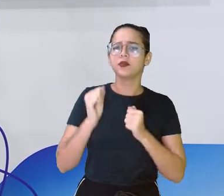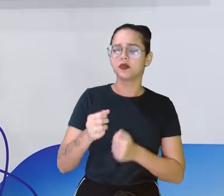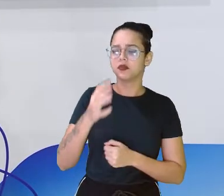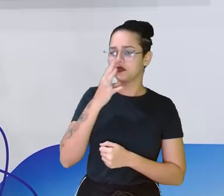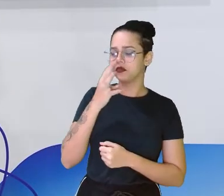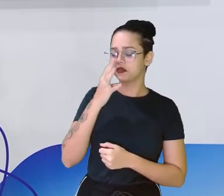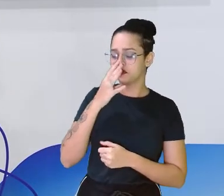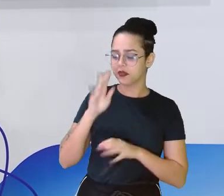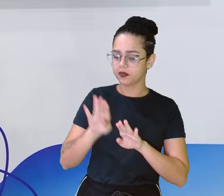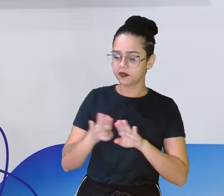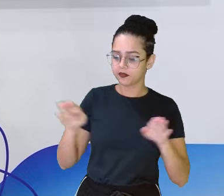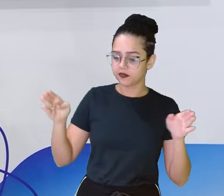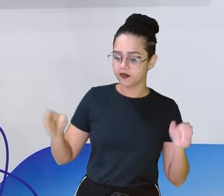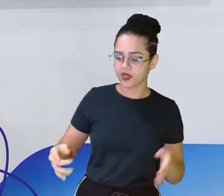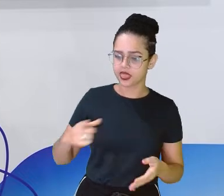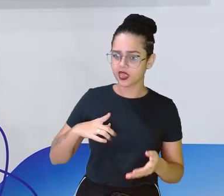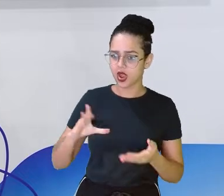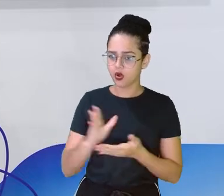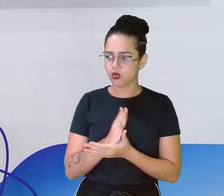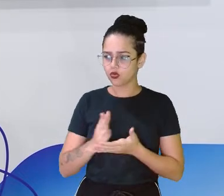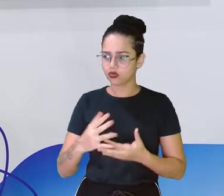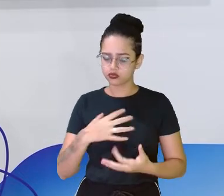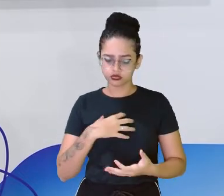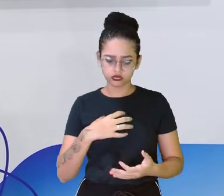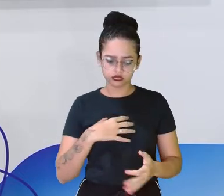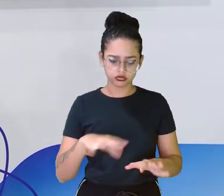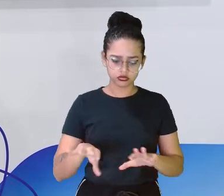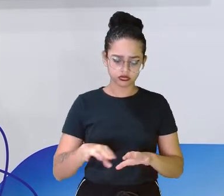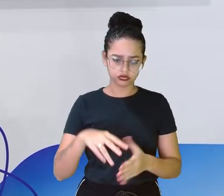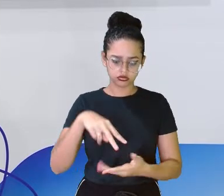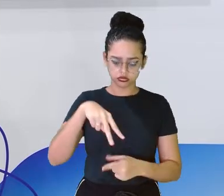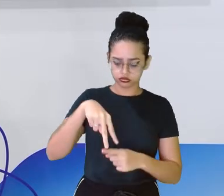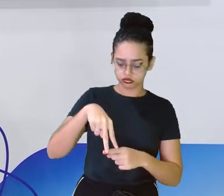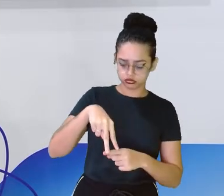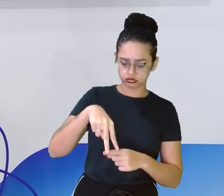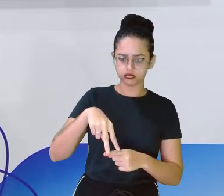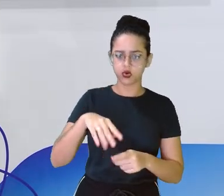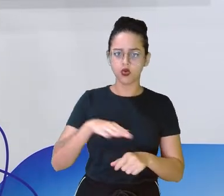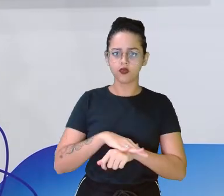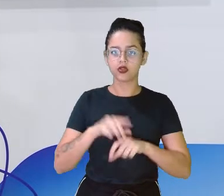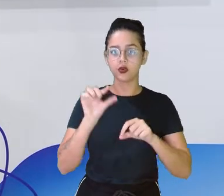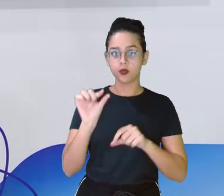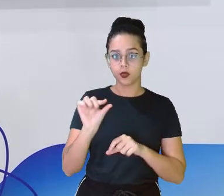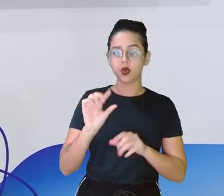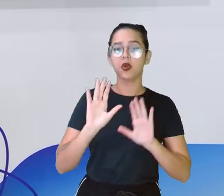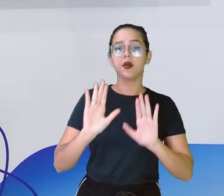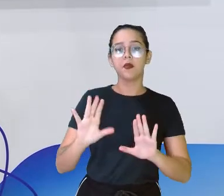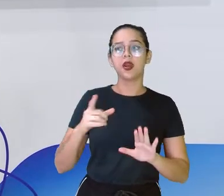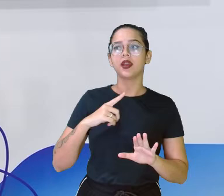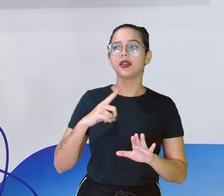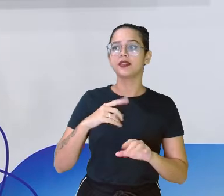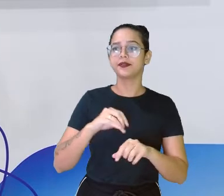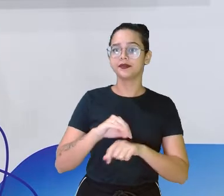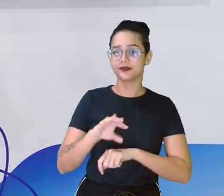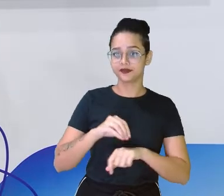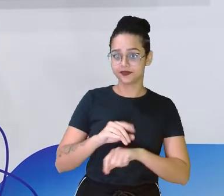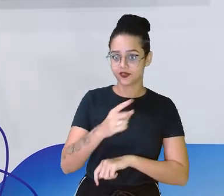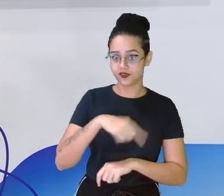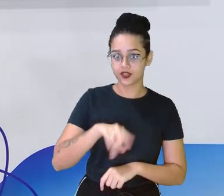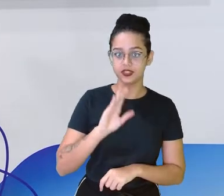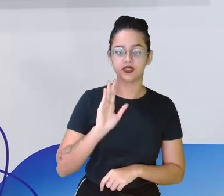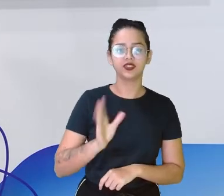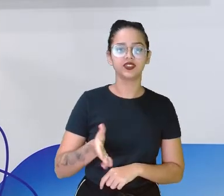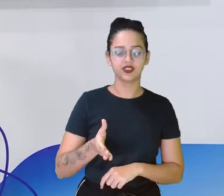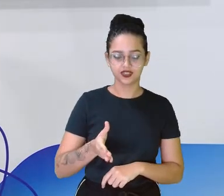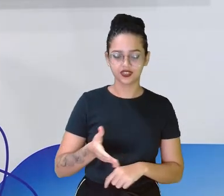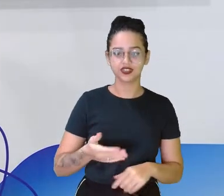observar na mesa que eu tenho algumas formas, né? A gente vai conversar um pouco sobre as pirâmides, mas antes eu tenho aqueles recadinhos, né, que vocês já